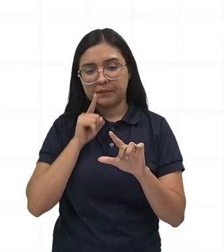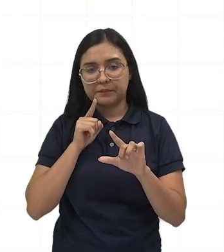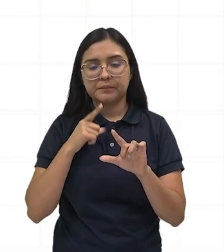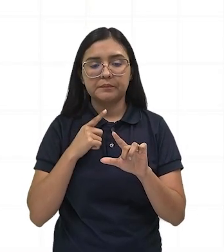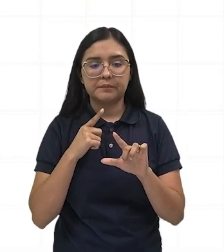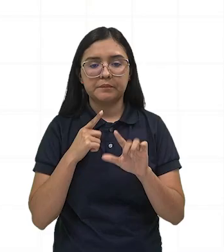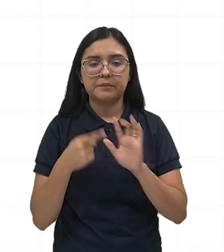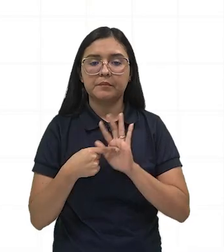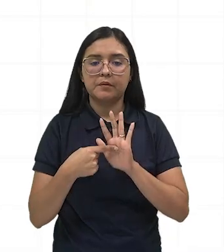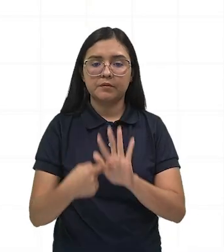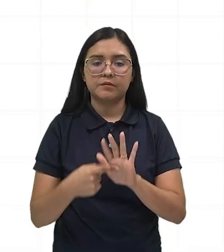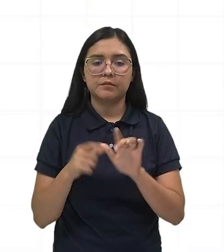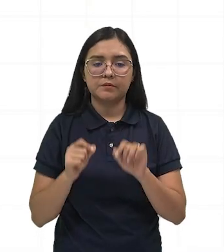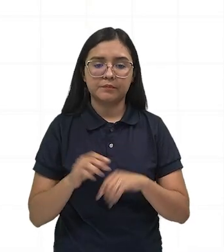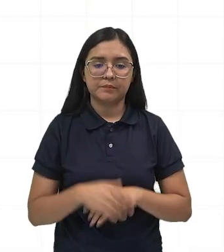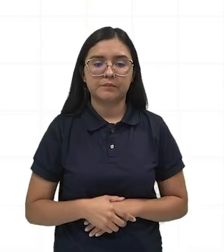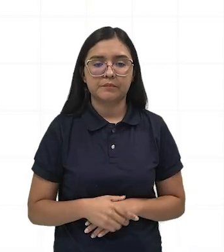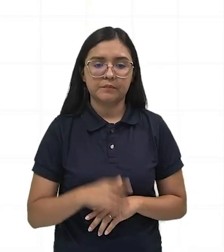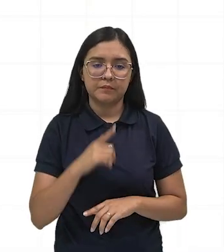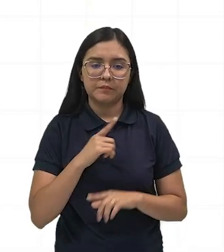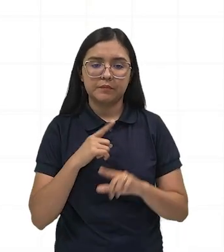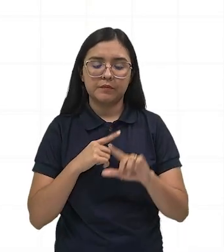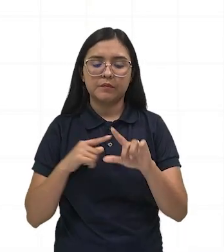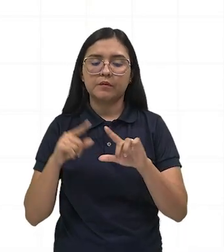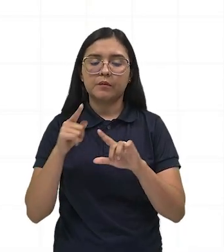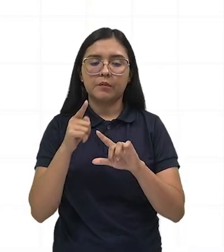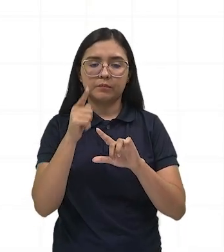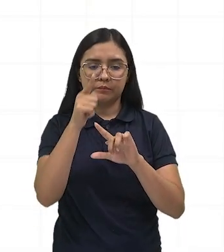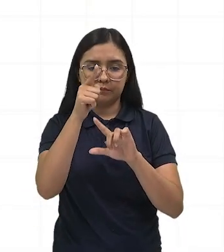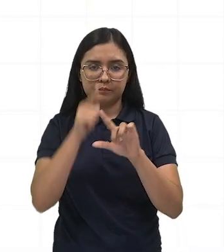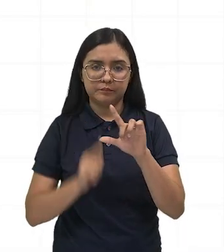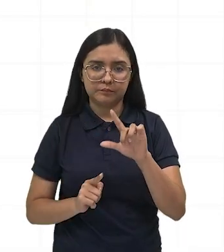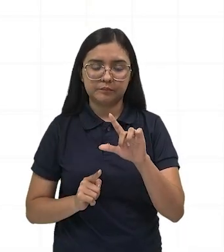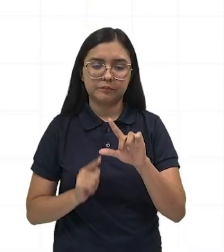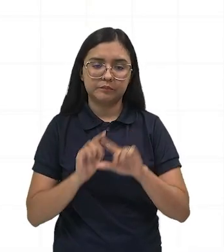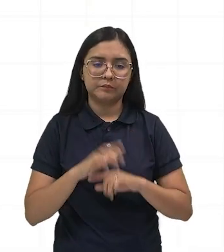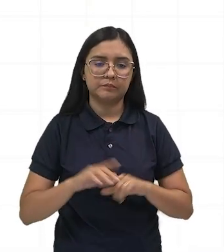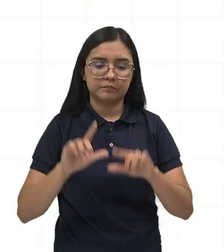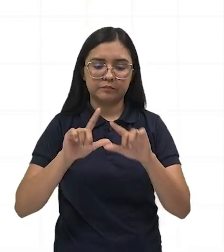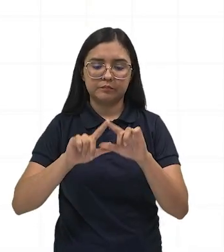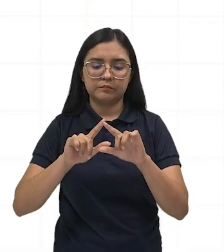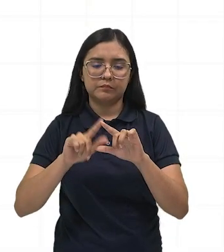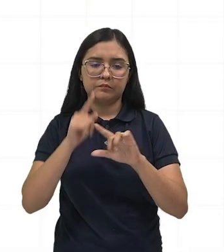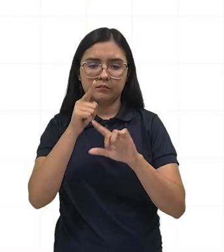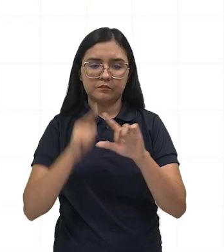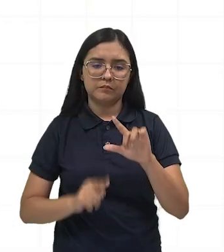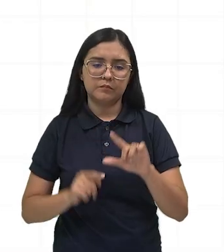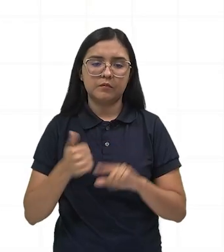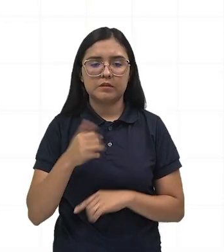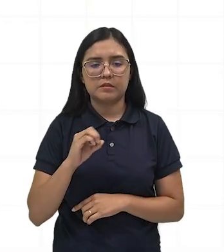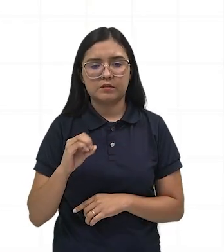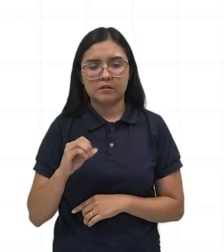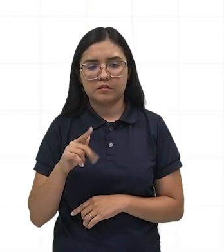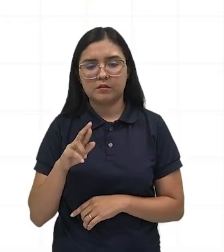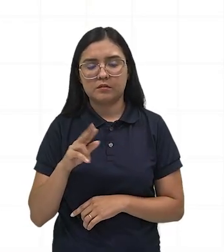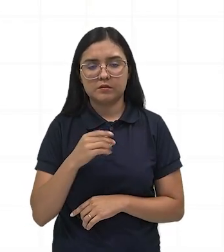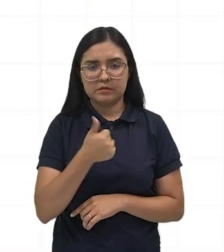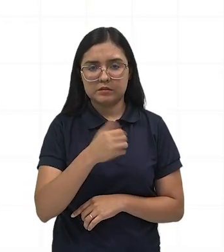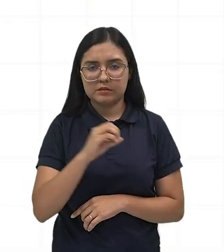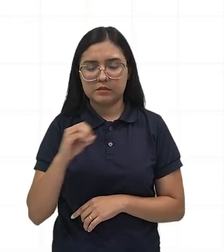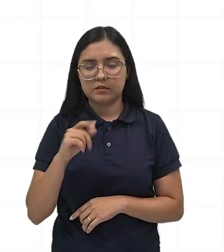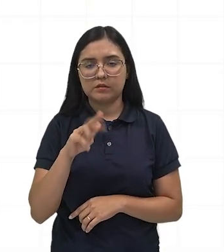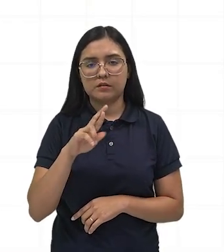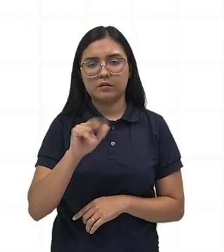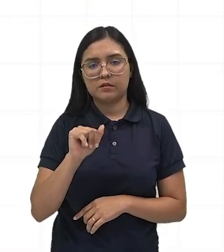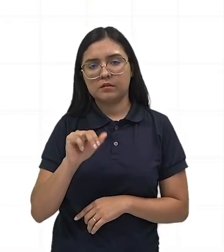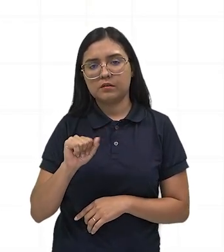ângulo exatamente ao meio. Tá? Então, meu ângulo vale 100 graus. Está sendo